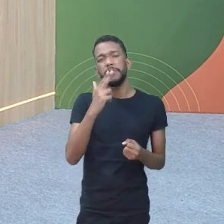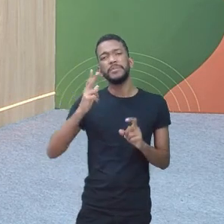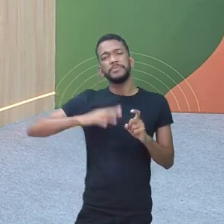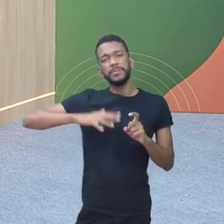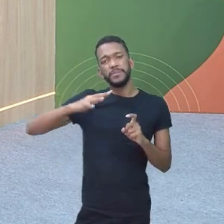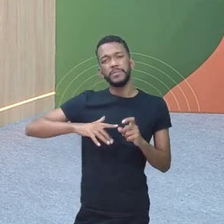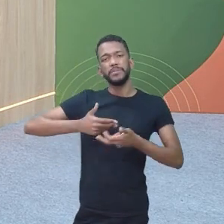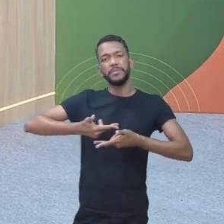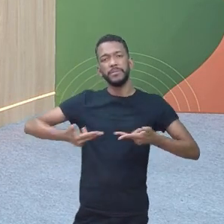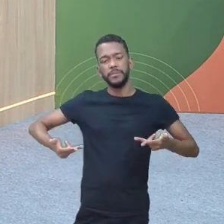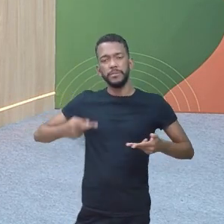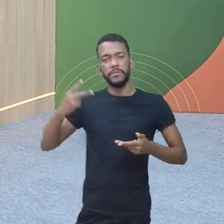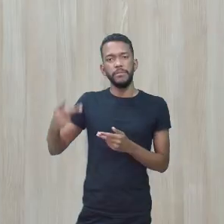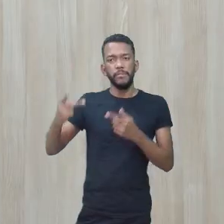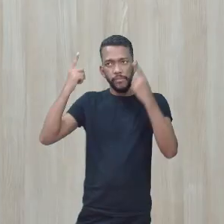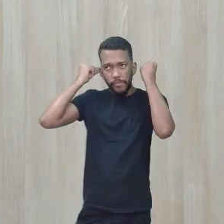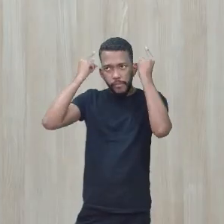grega,